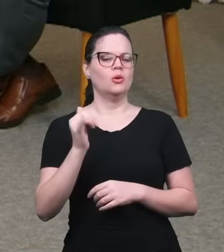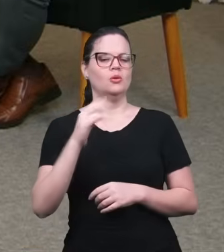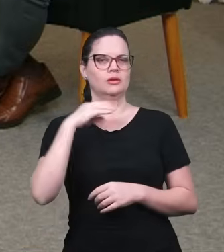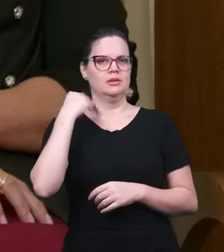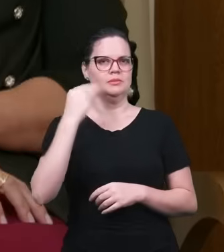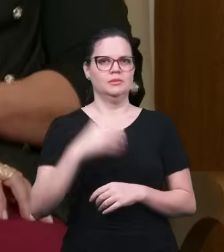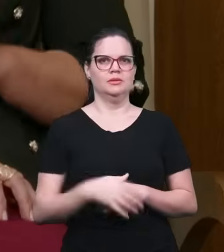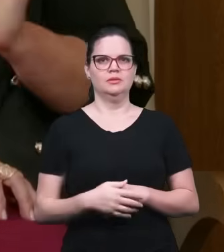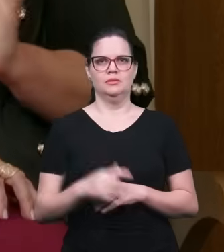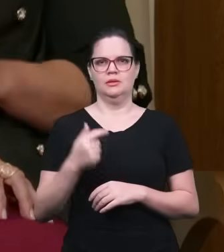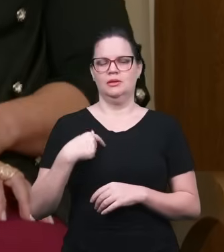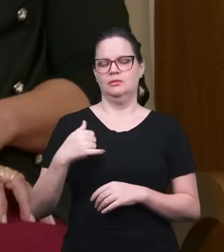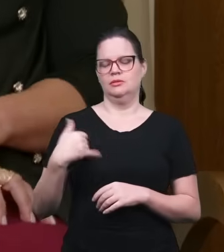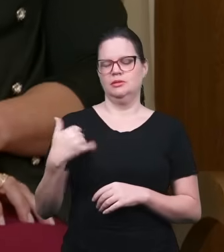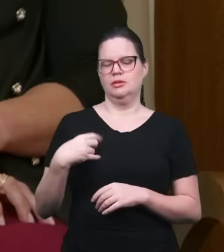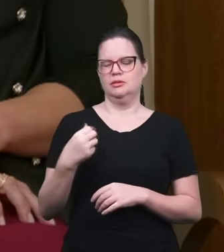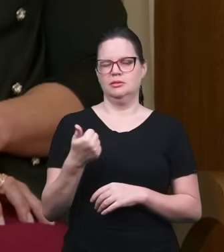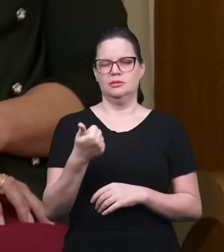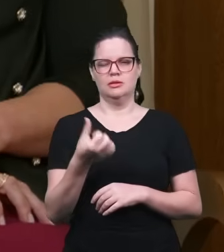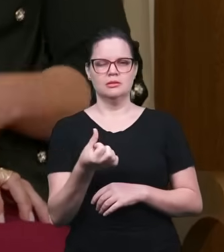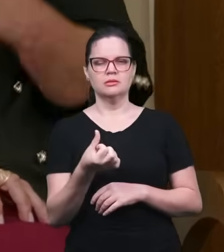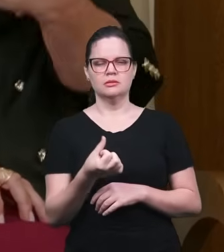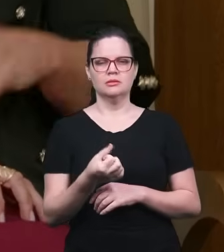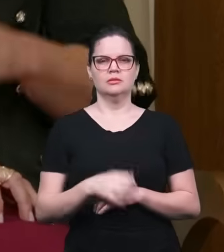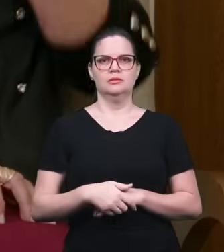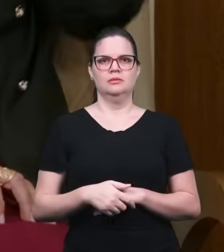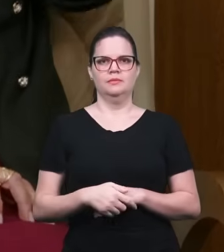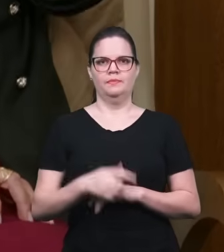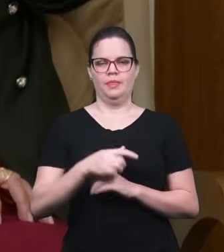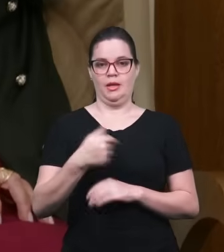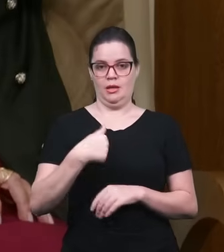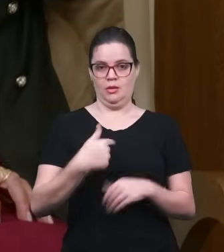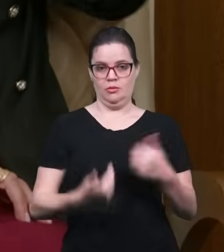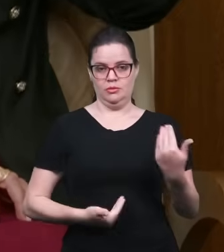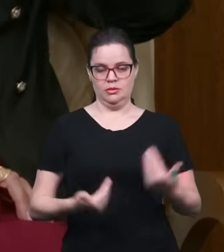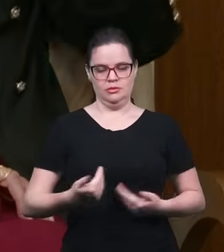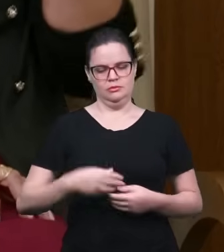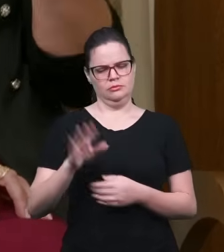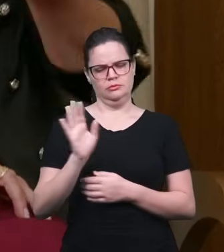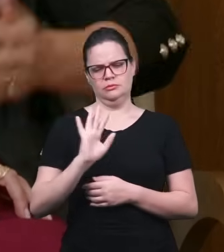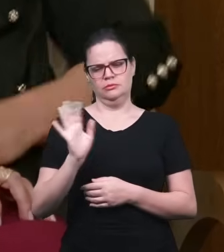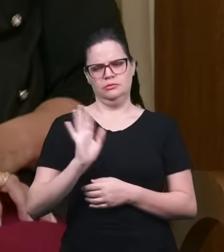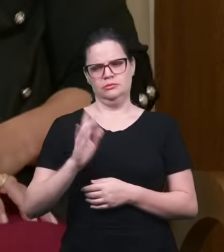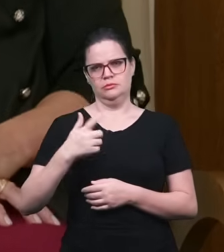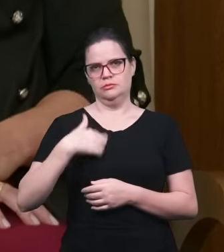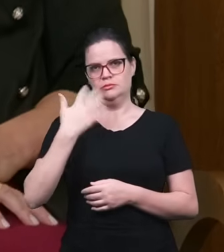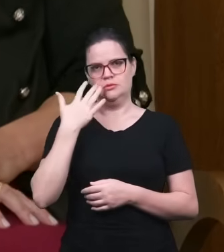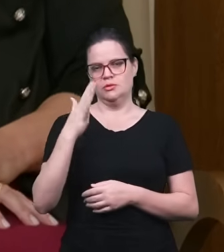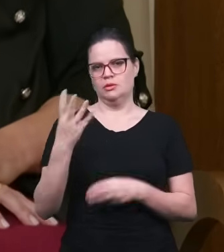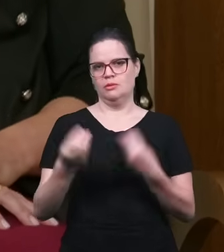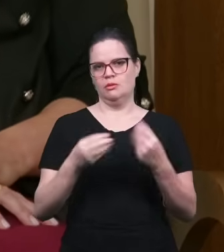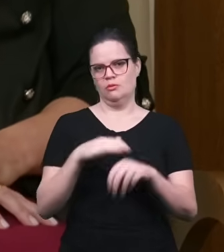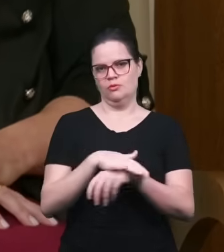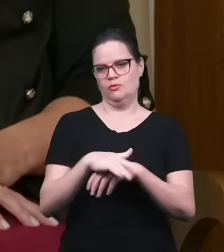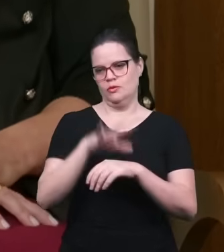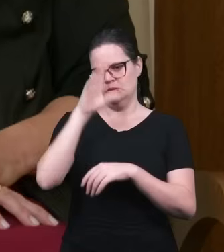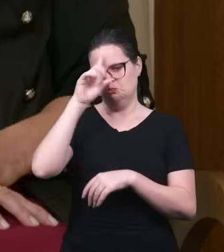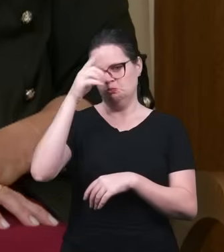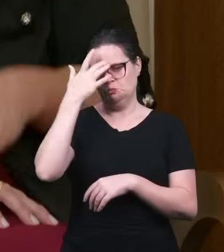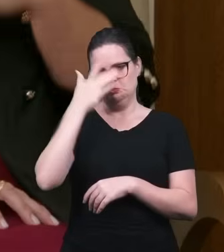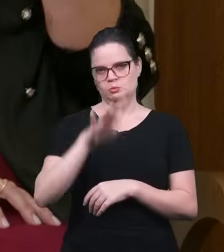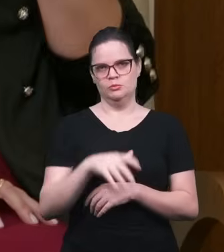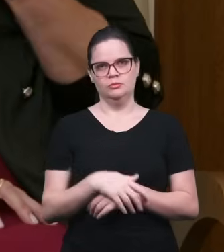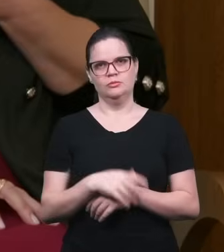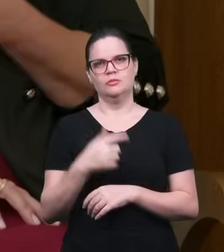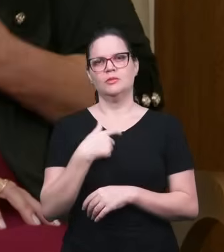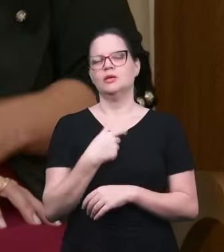Eu tinha 16 anos, eu não servia o Senhor, também não sabia como falar com o Senhor, mas eu falei,